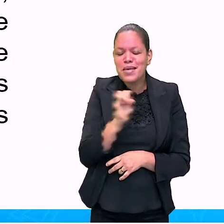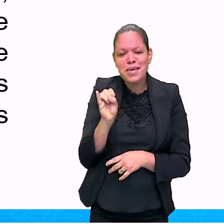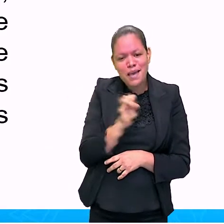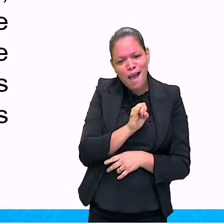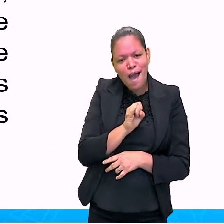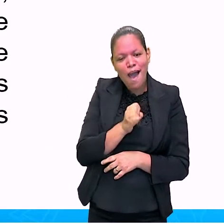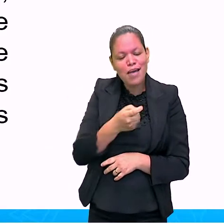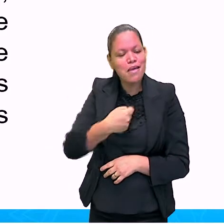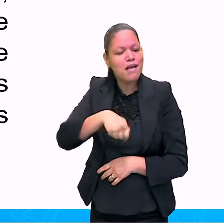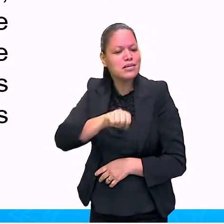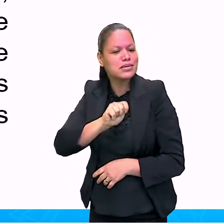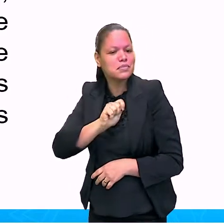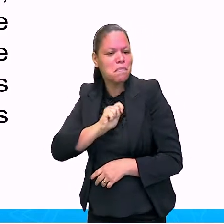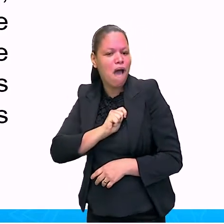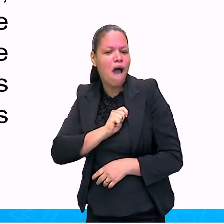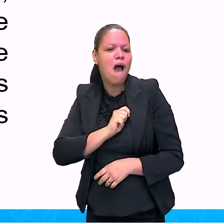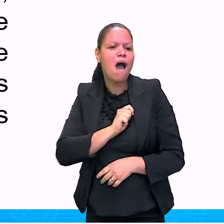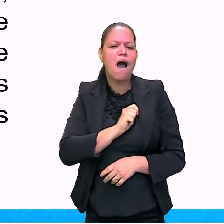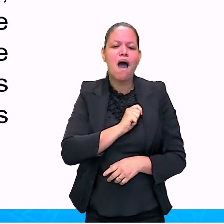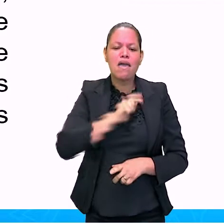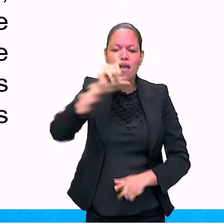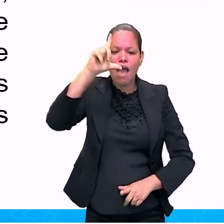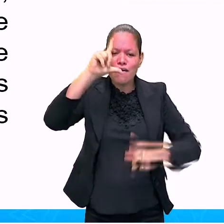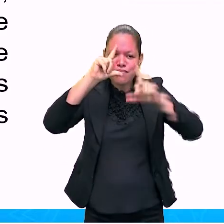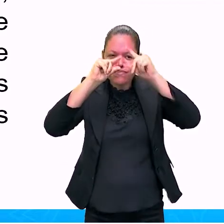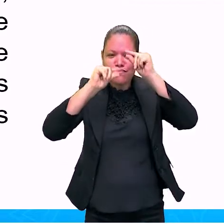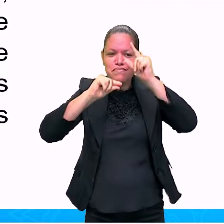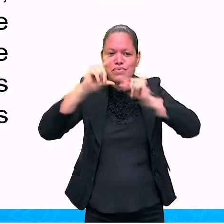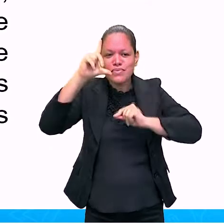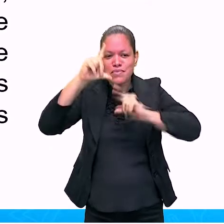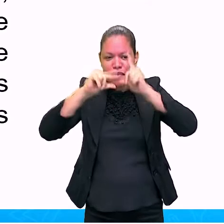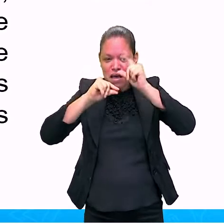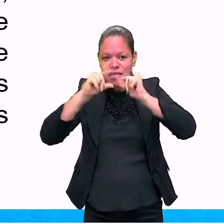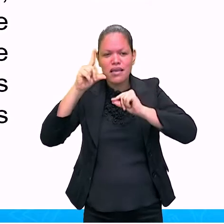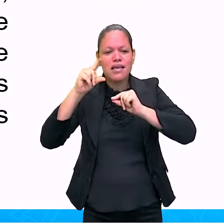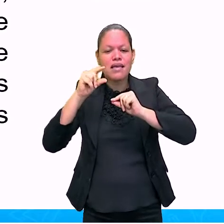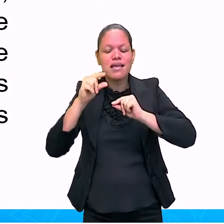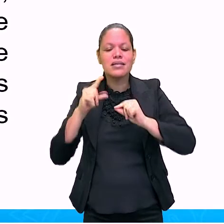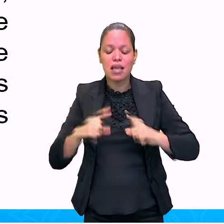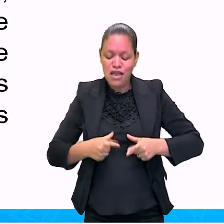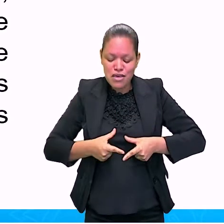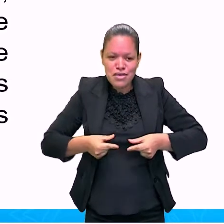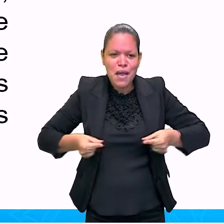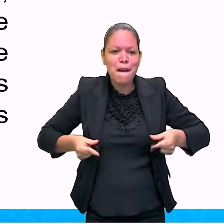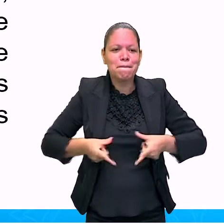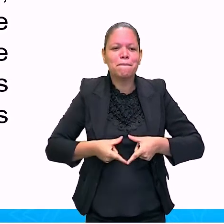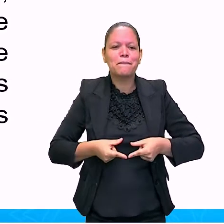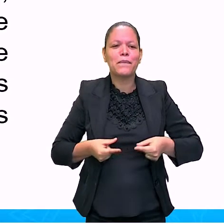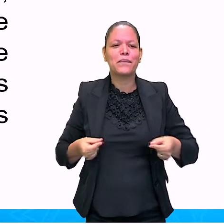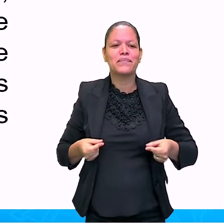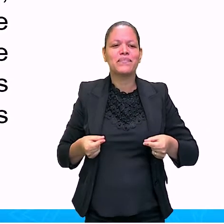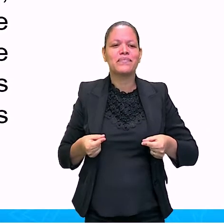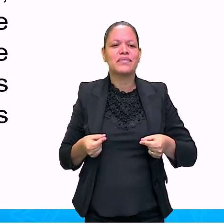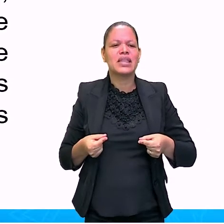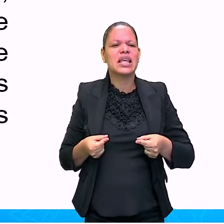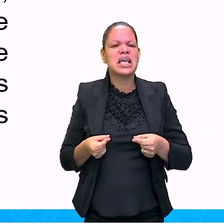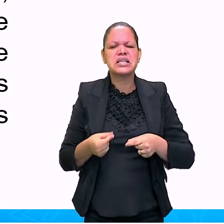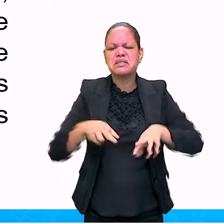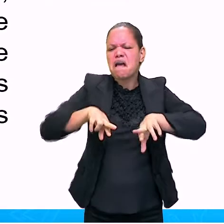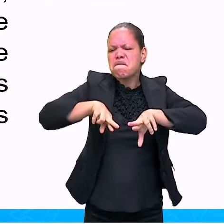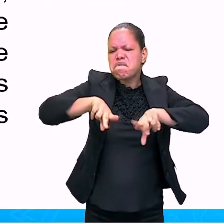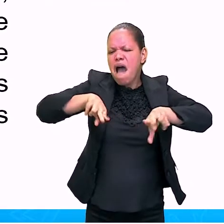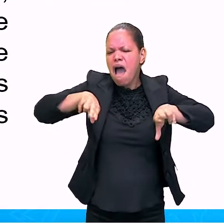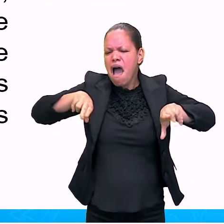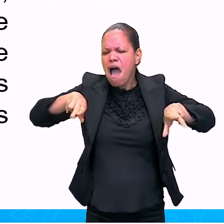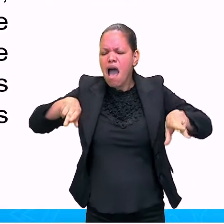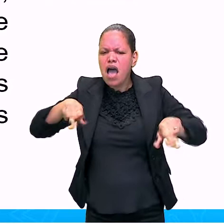deixaram traços da sua cultura na língua, que é o idioma, na alimentação, nas